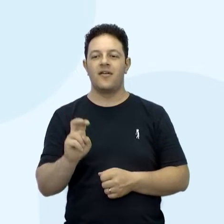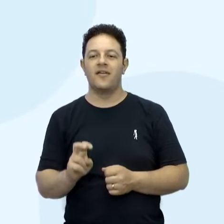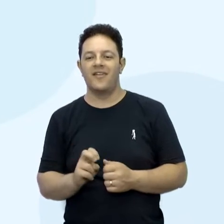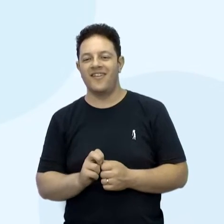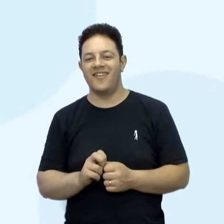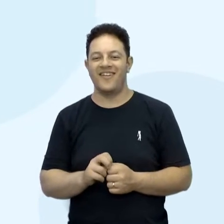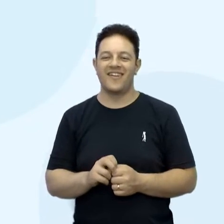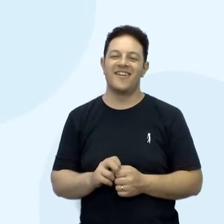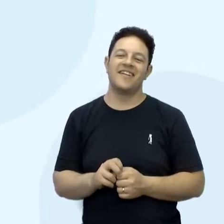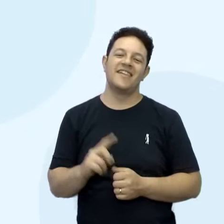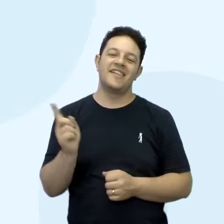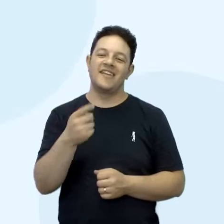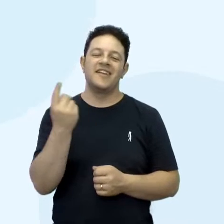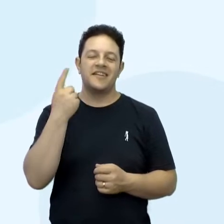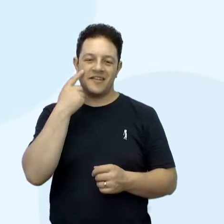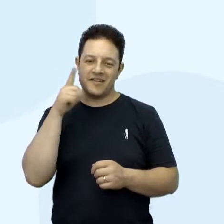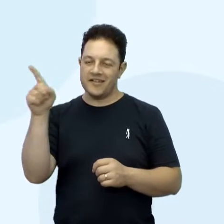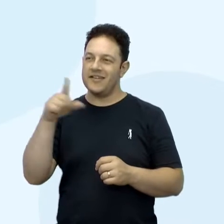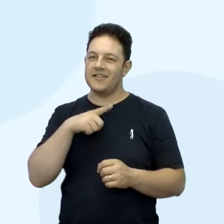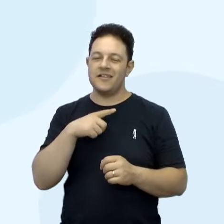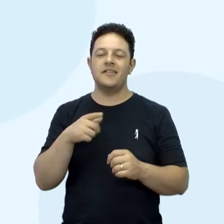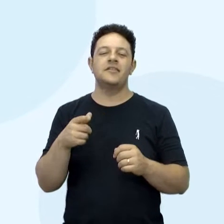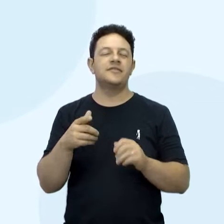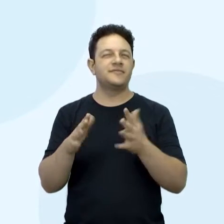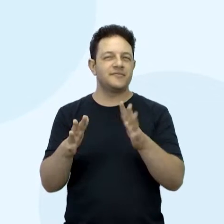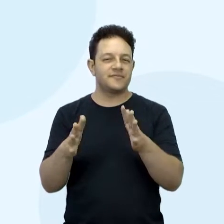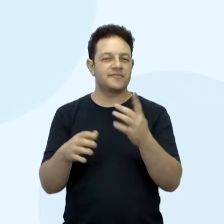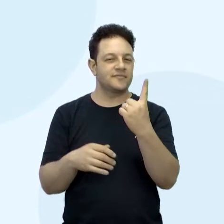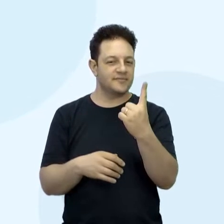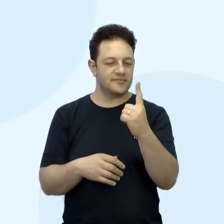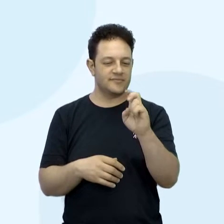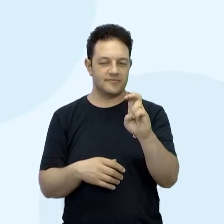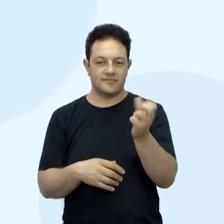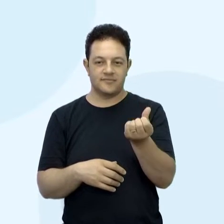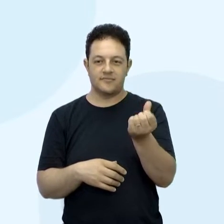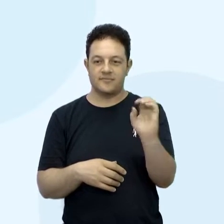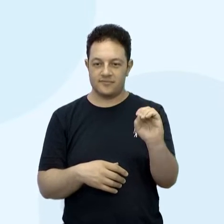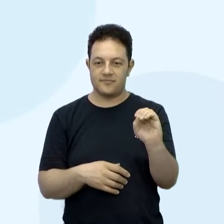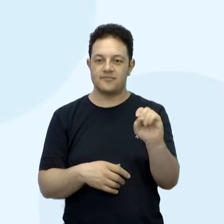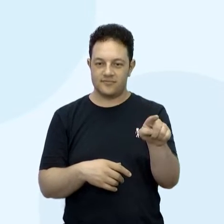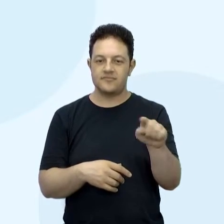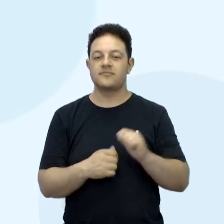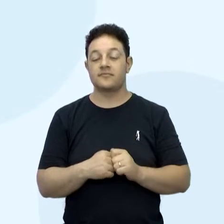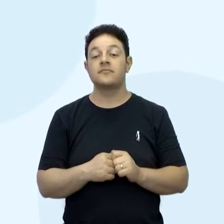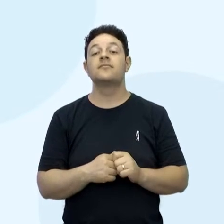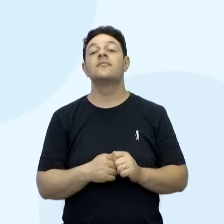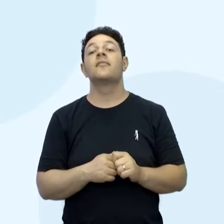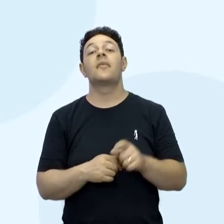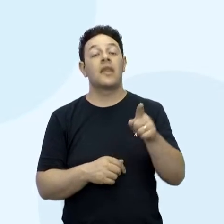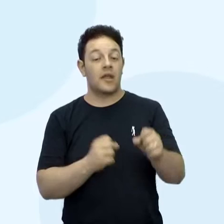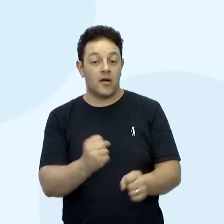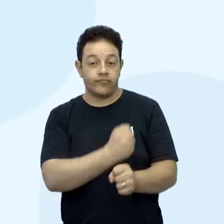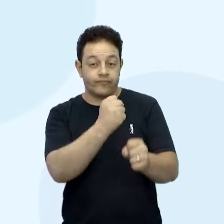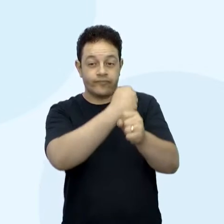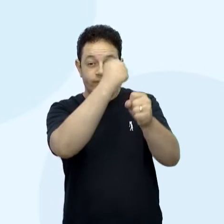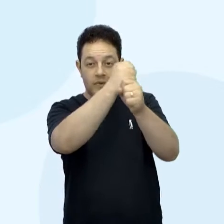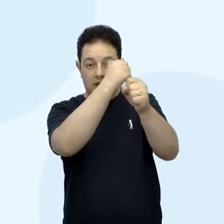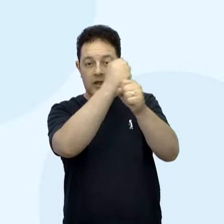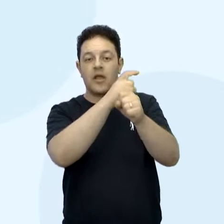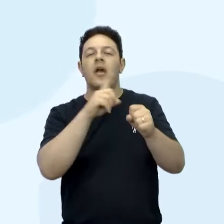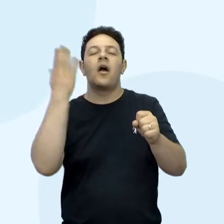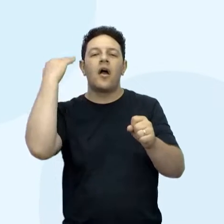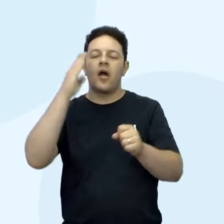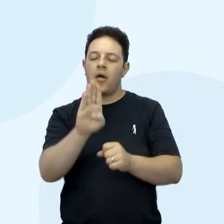jesuíta, né, no local, em meados aí de 1560. A igreja foi construída em estilo